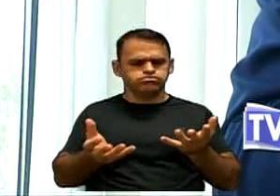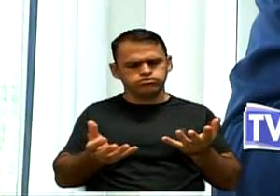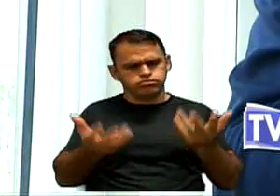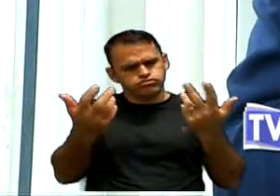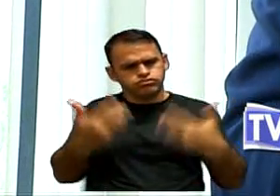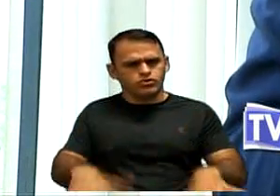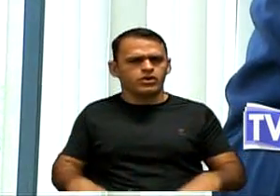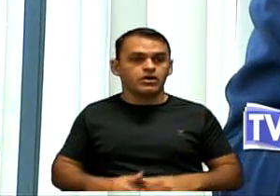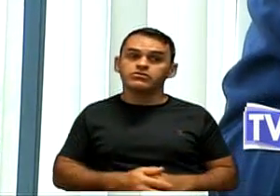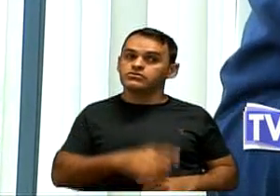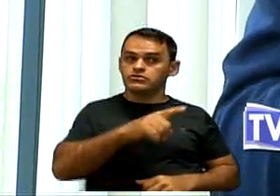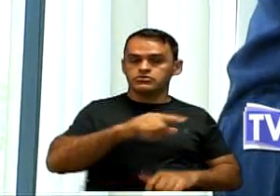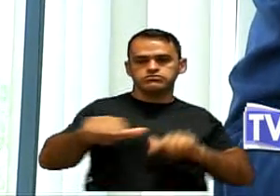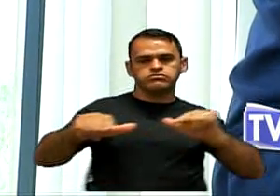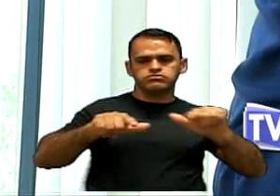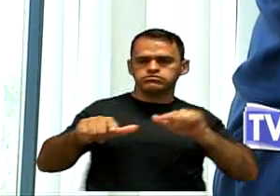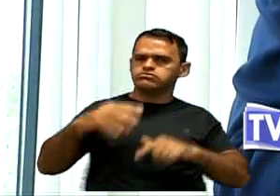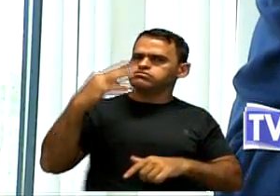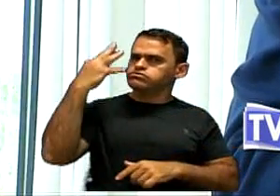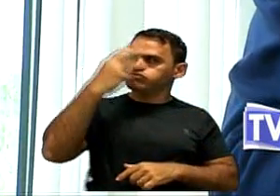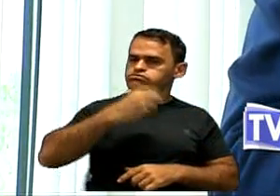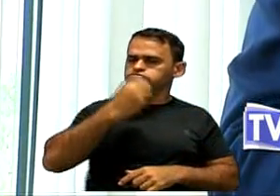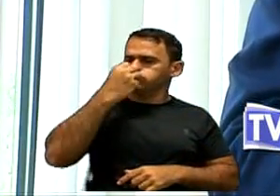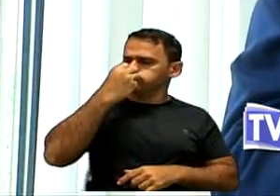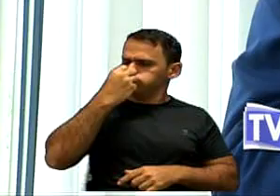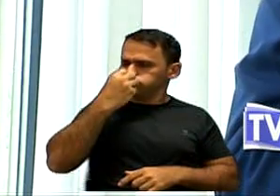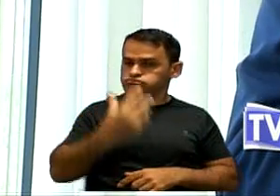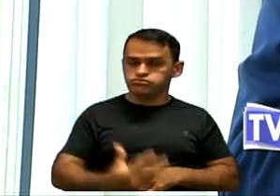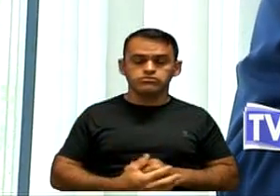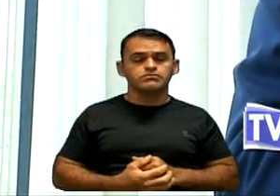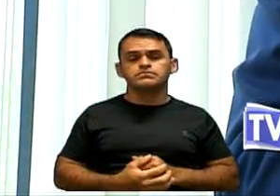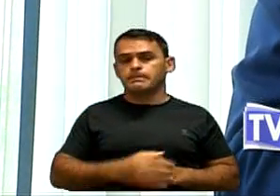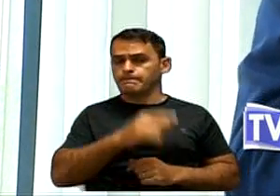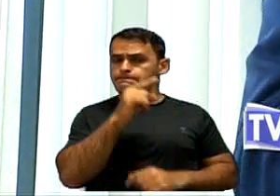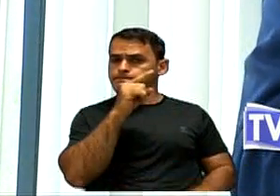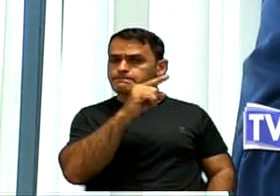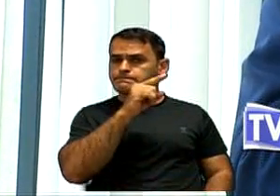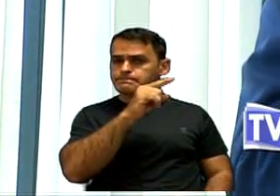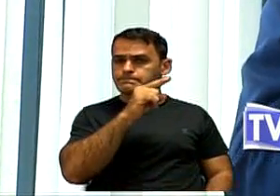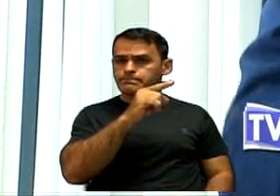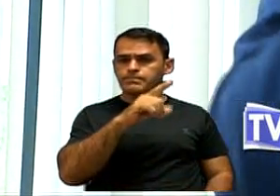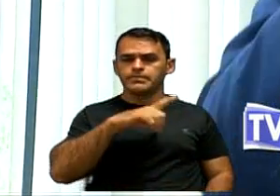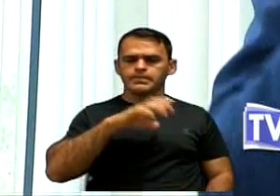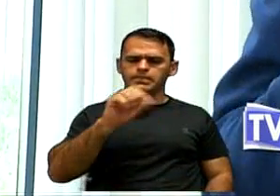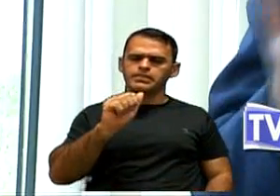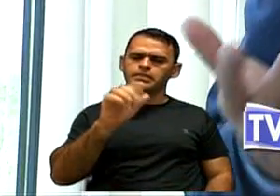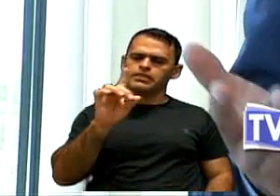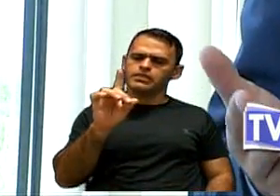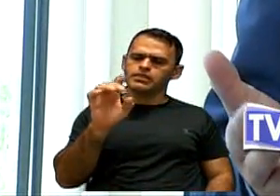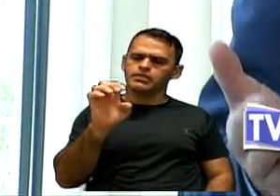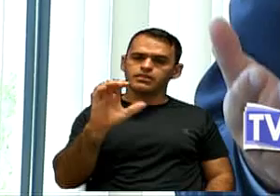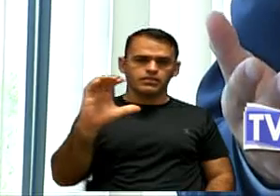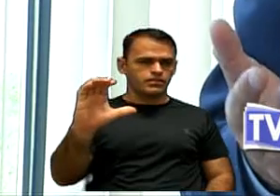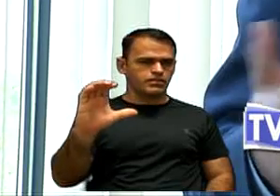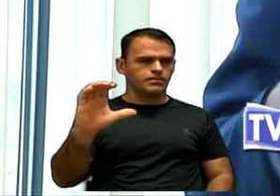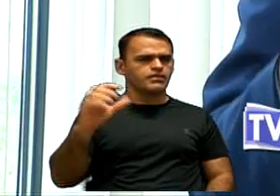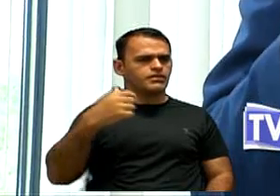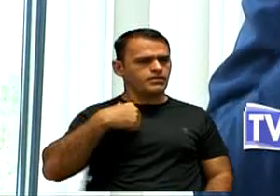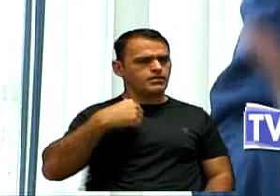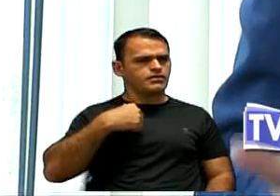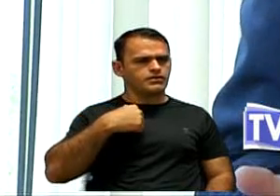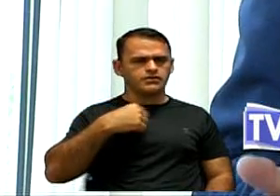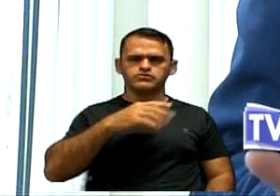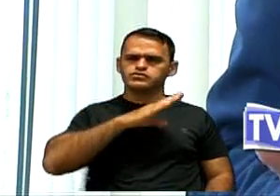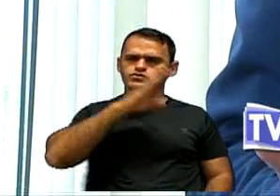realiza um trabalho belíssimo nessa temática. Vossa Excelência tem ali o CADEC, que eu pessoalmente já pedi